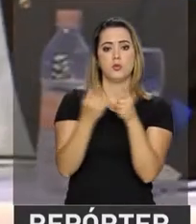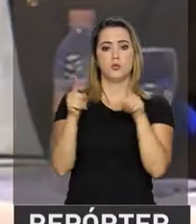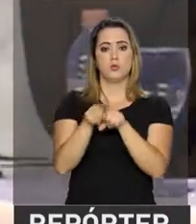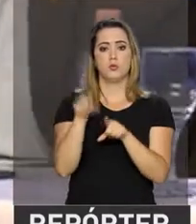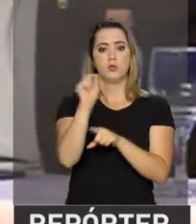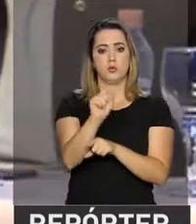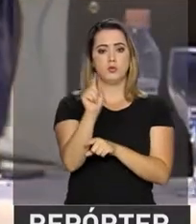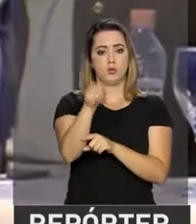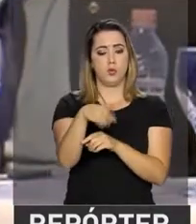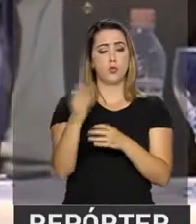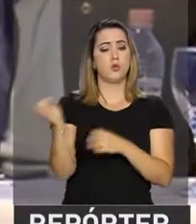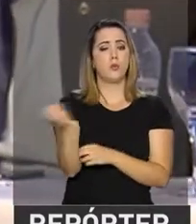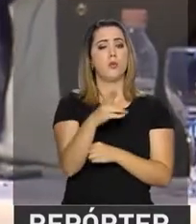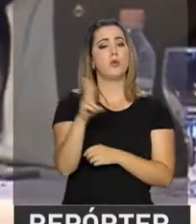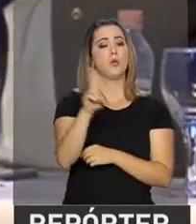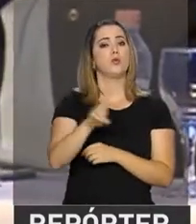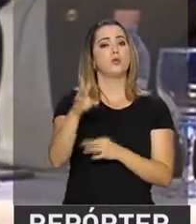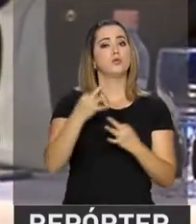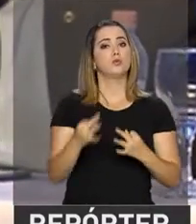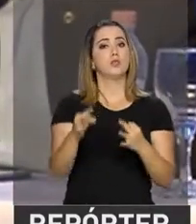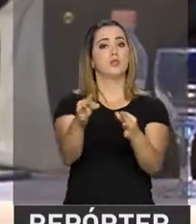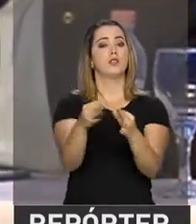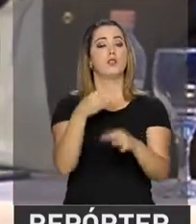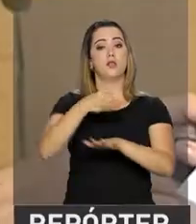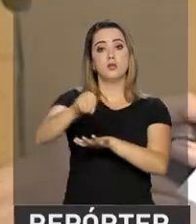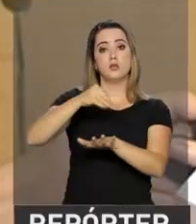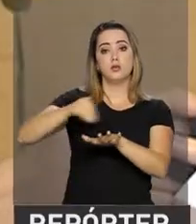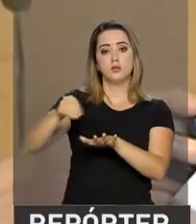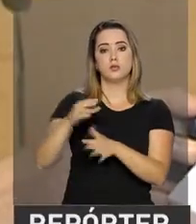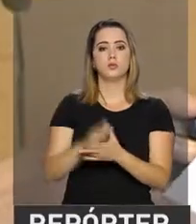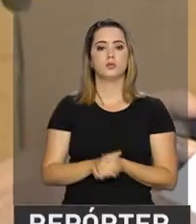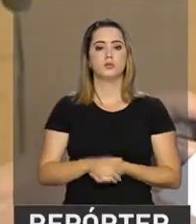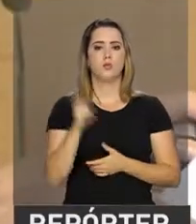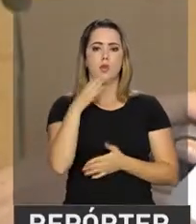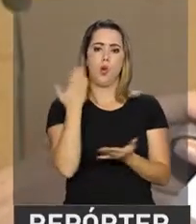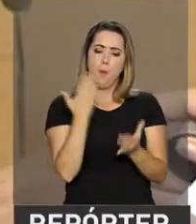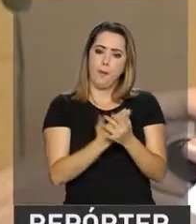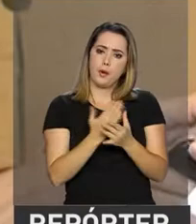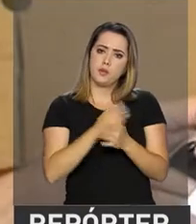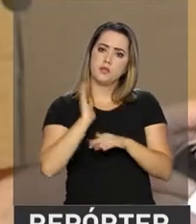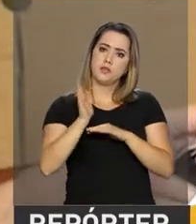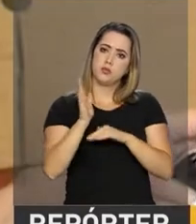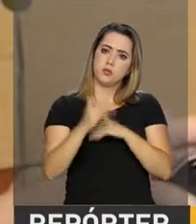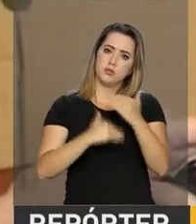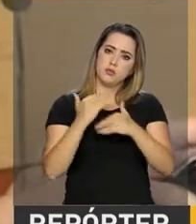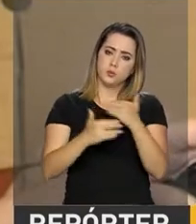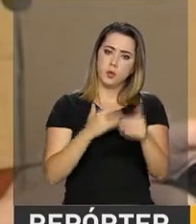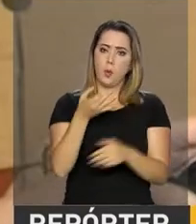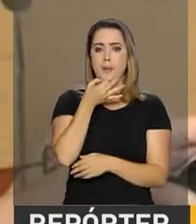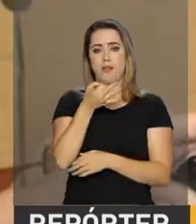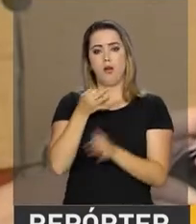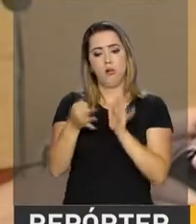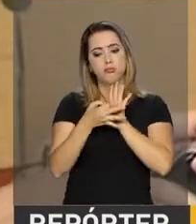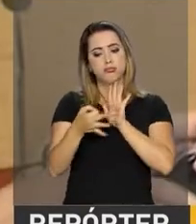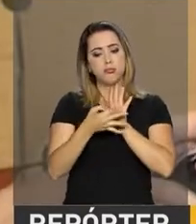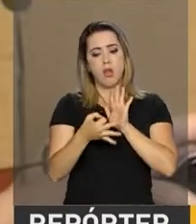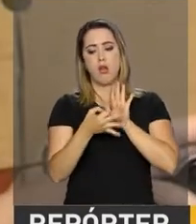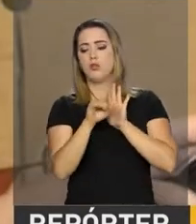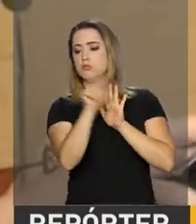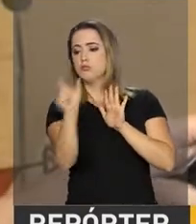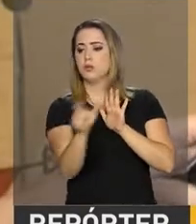sobre o uso da tecnologia da informação na atenção à saúde. O processo está encaminhando, com consulta pública já feita,